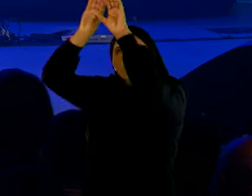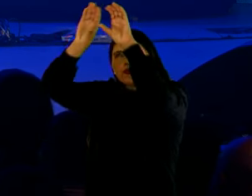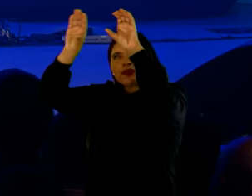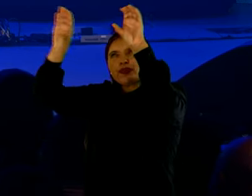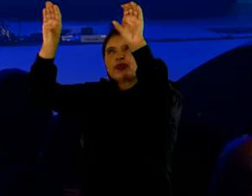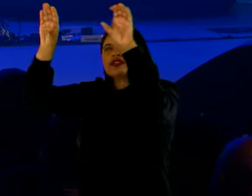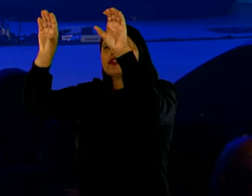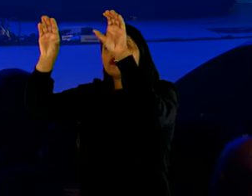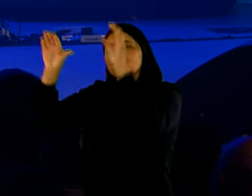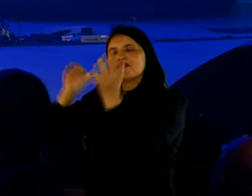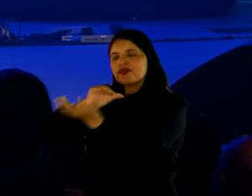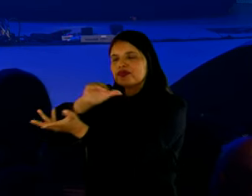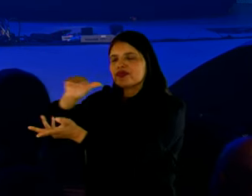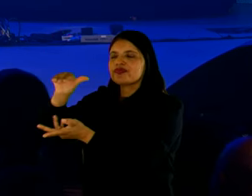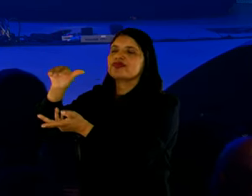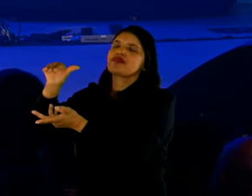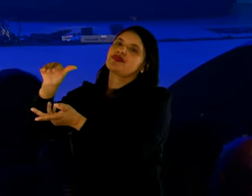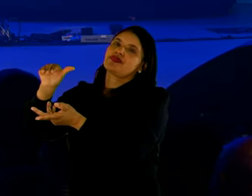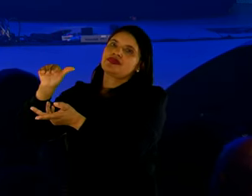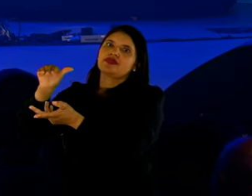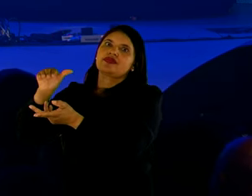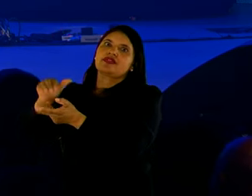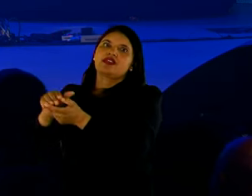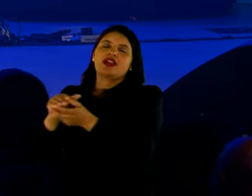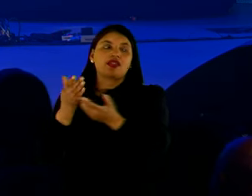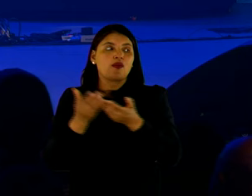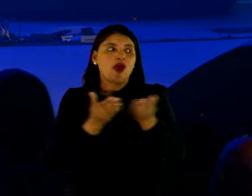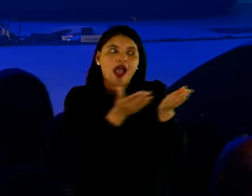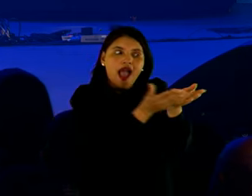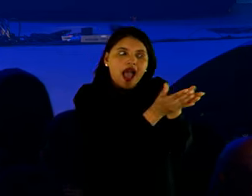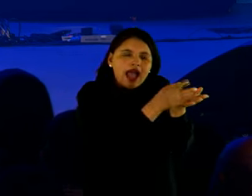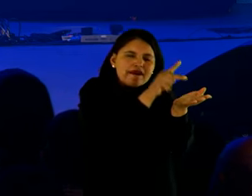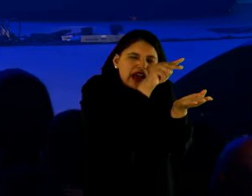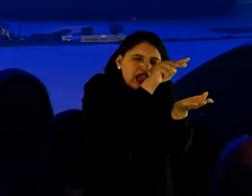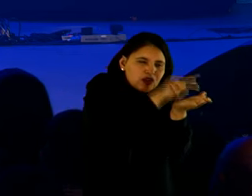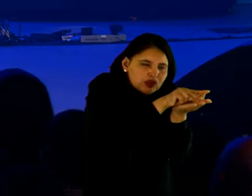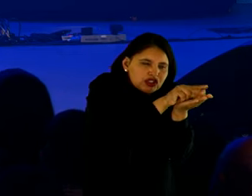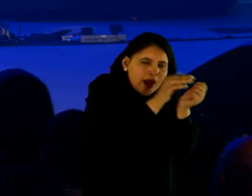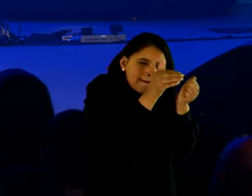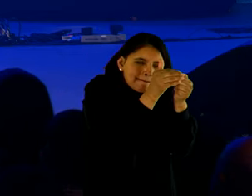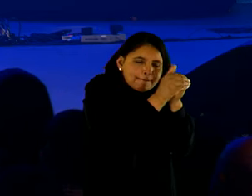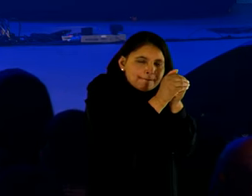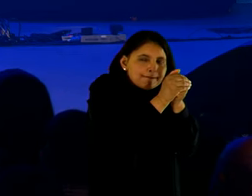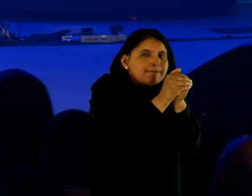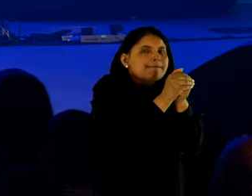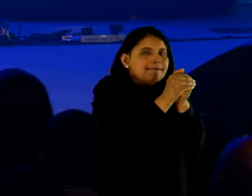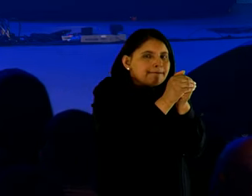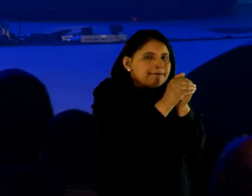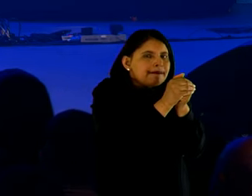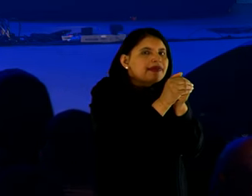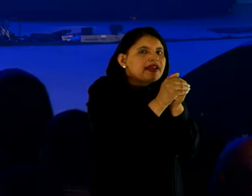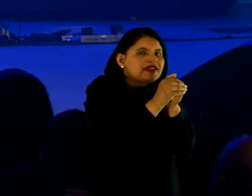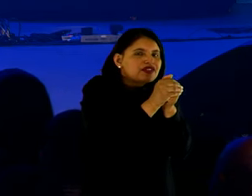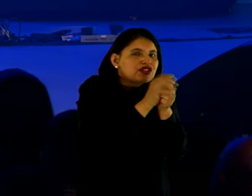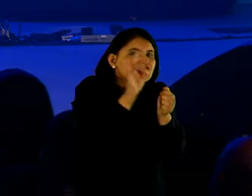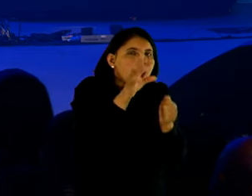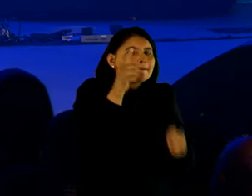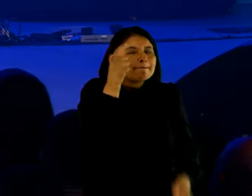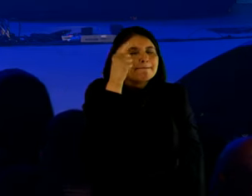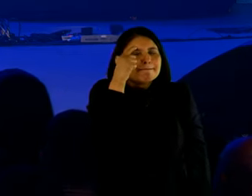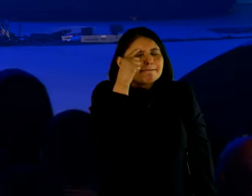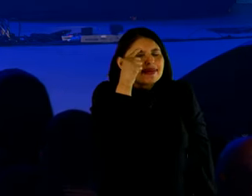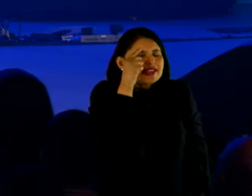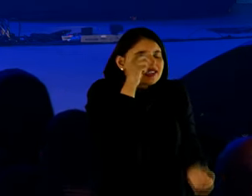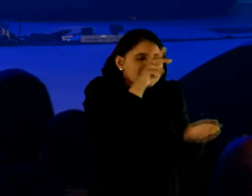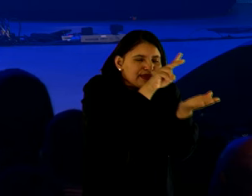Jonas entrou naquele barco e ele ficou escondido, achando que estava fugindo